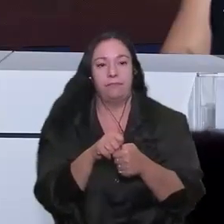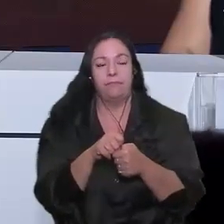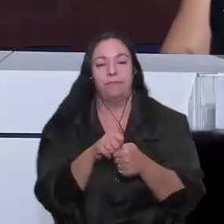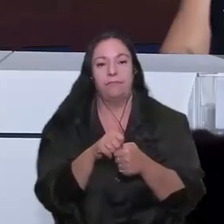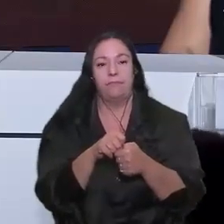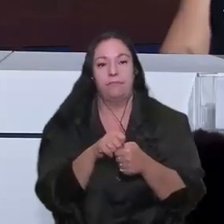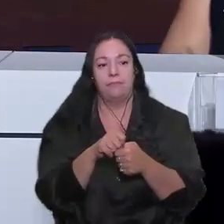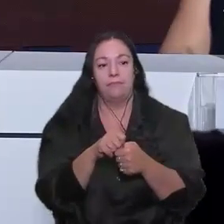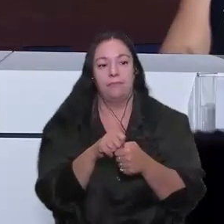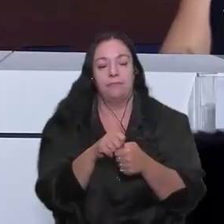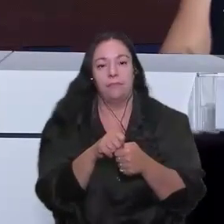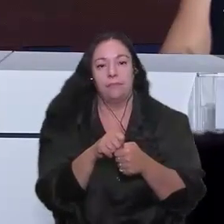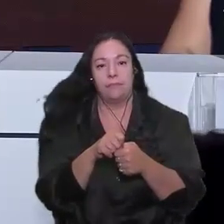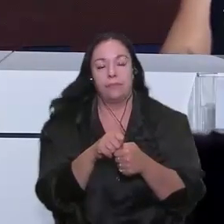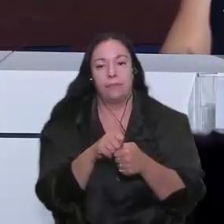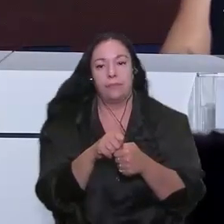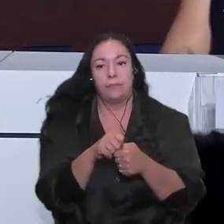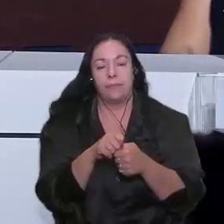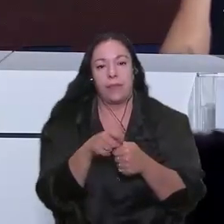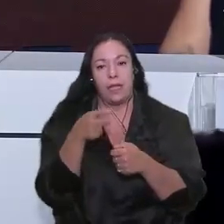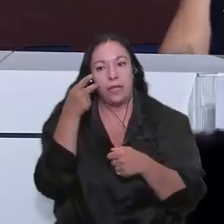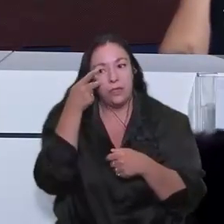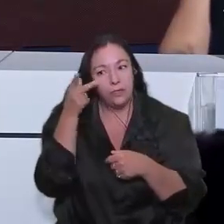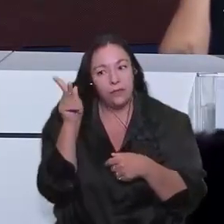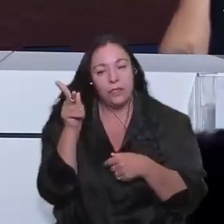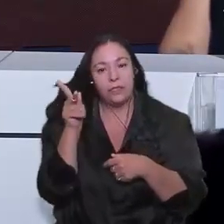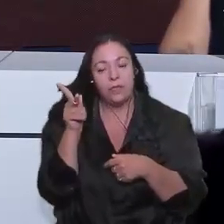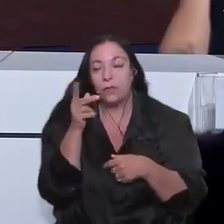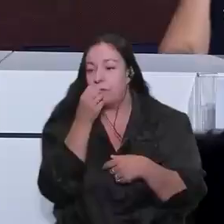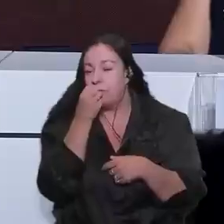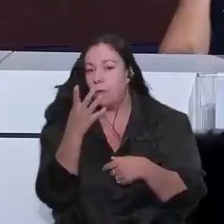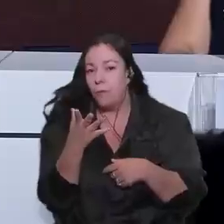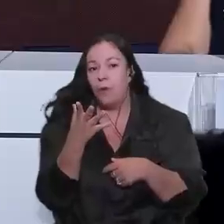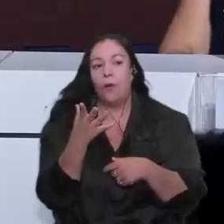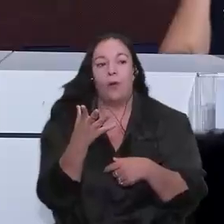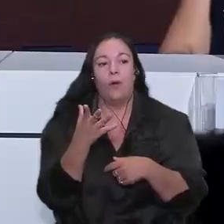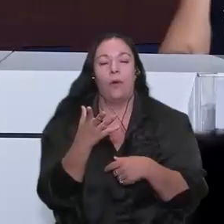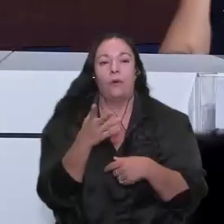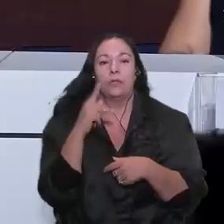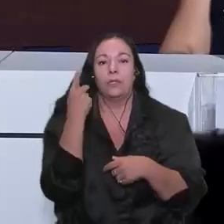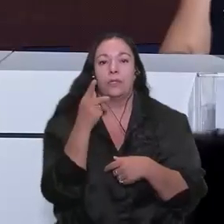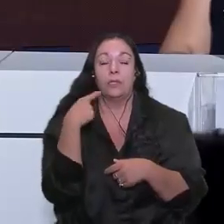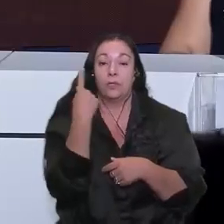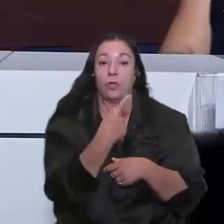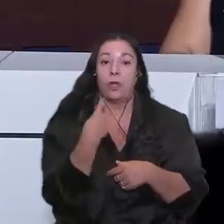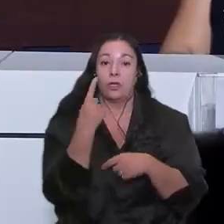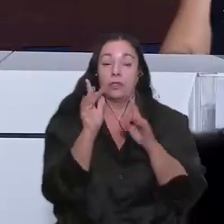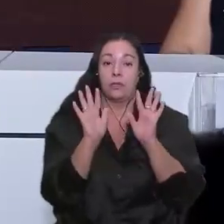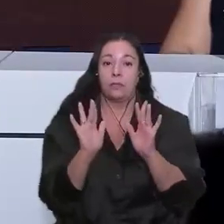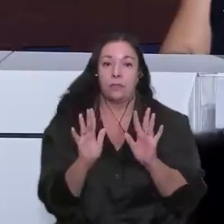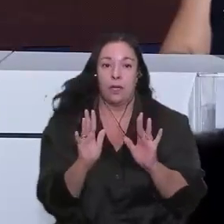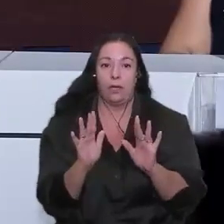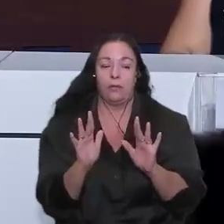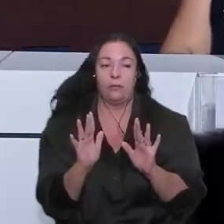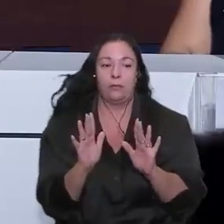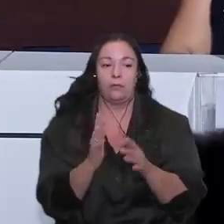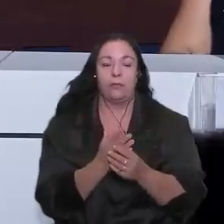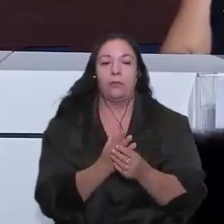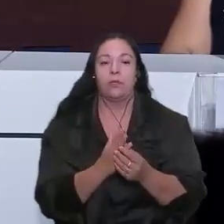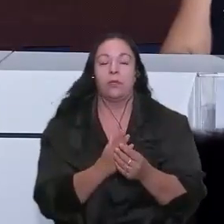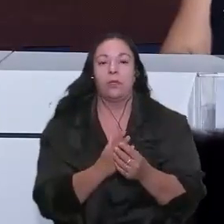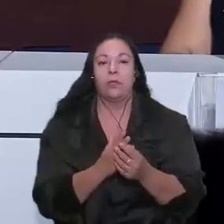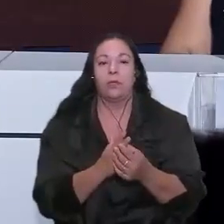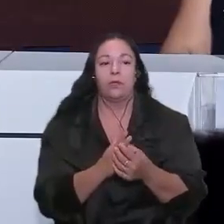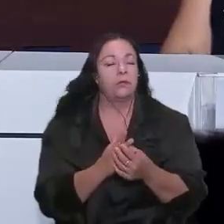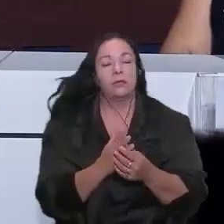esplendoroso, também não vou ser eu que vou chegar a esse esplendor. E essa decisão só está nas nossas mãos. É uma espécie de chantagem. É como se